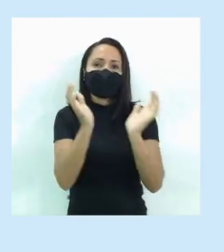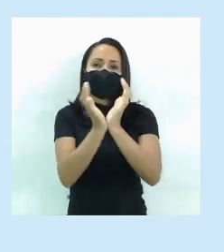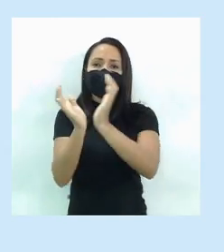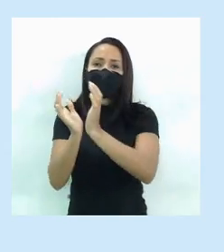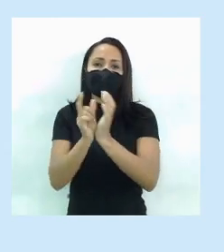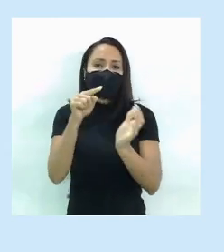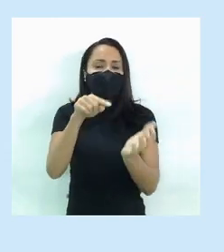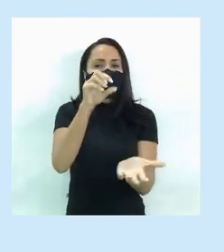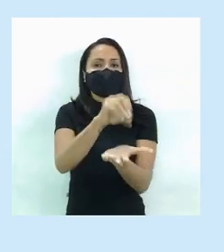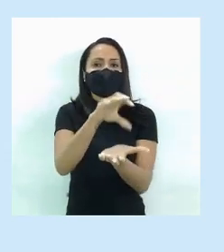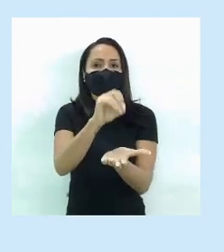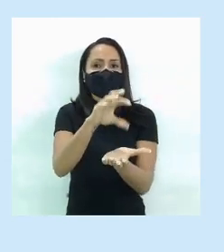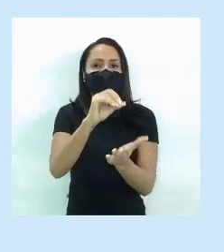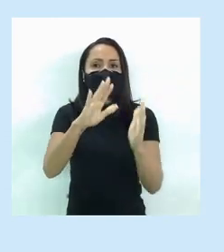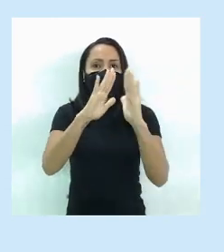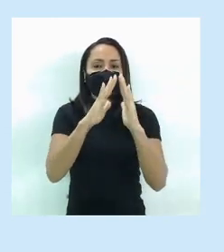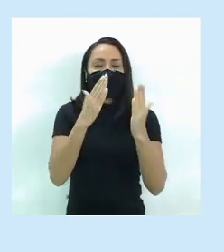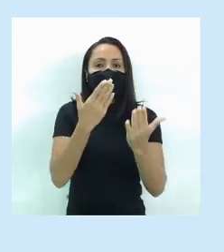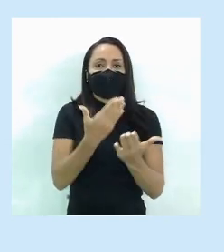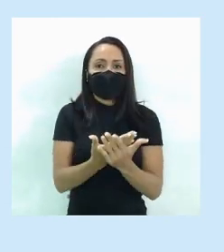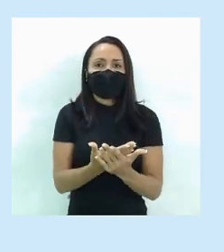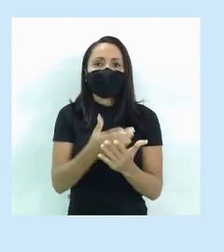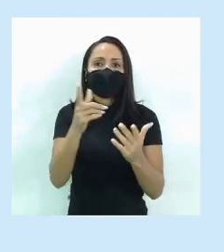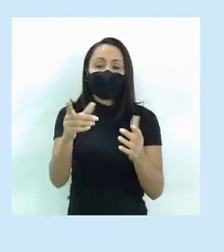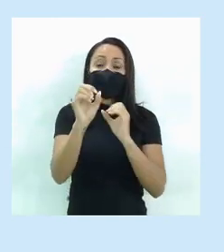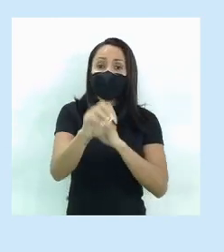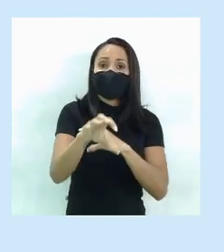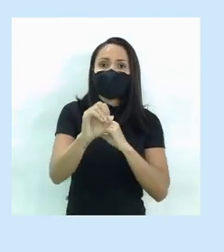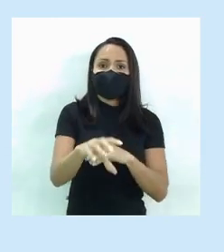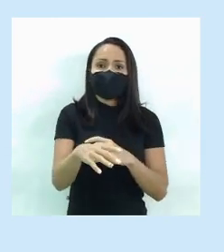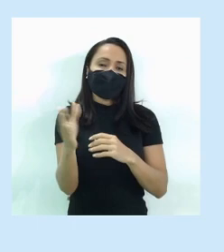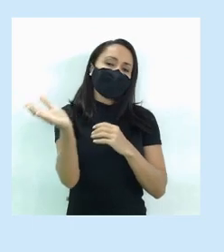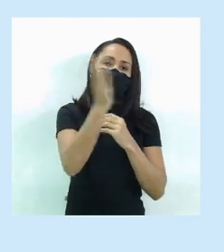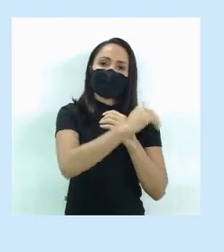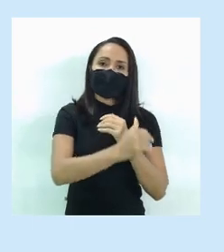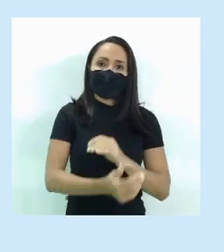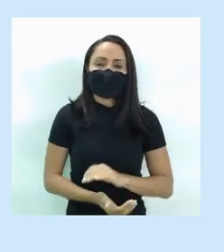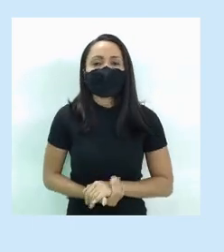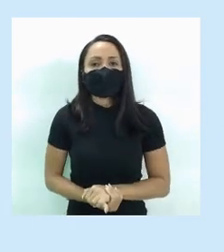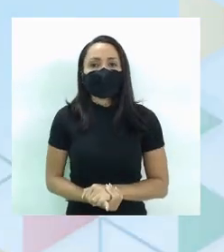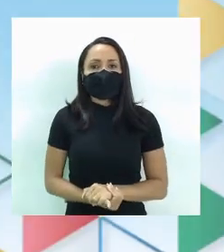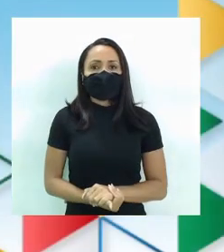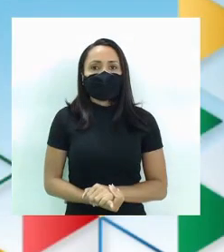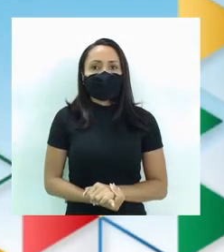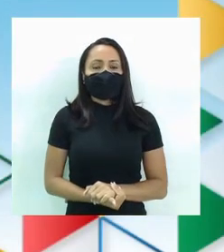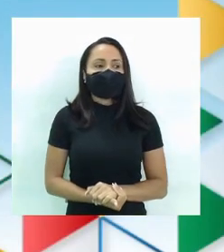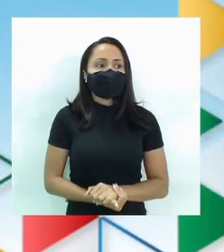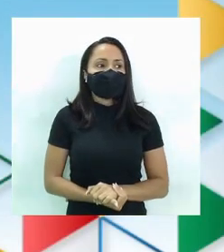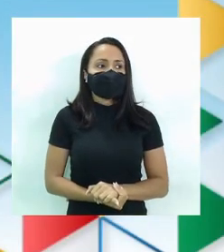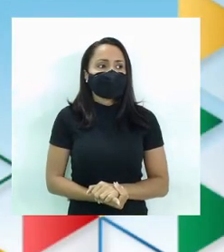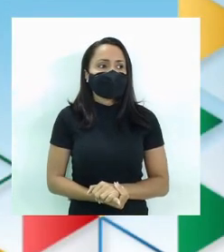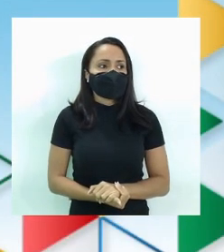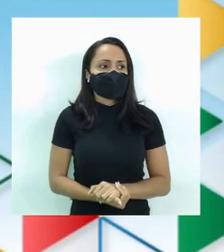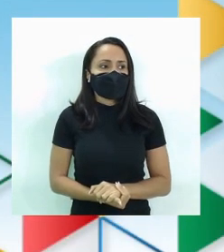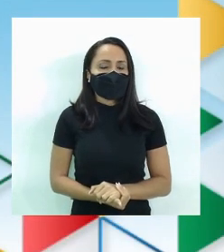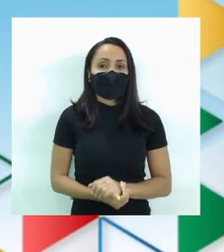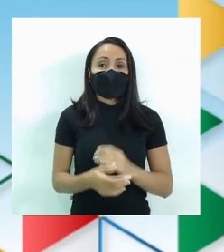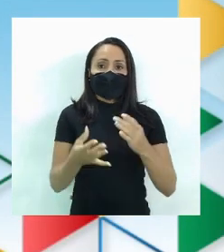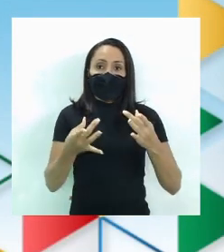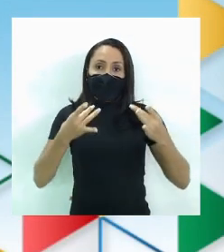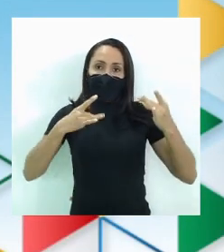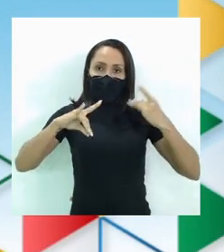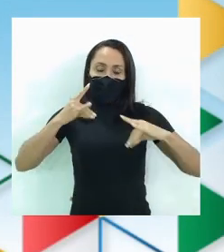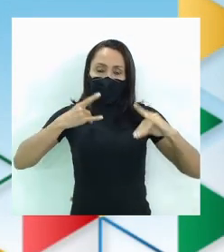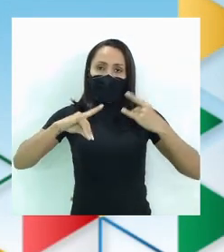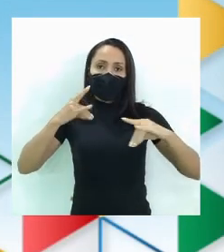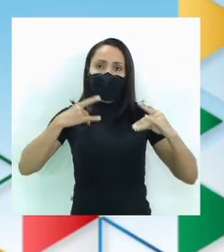EducaPE, para a Escola Luiz de Camões, tá certo? Vamos lá, estudantes. Como há na tela, os hormônios masculinos